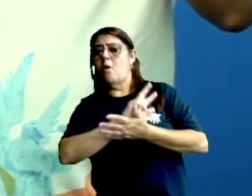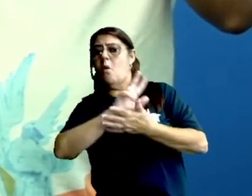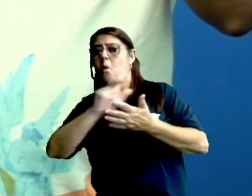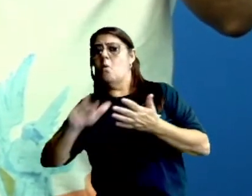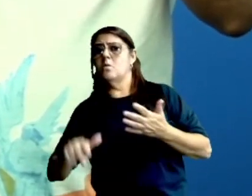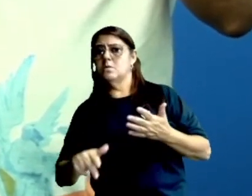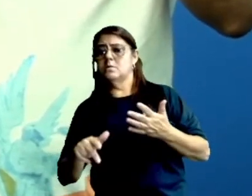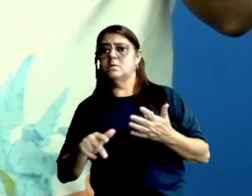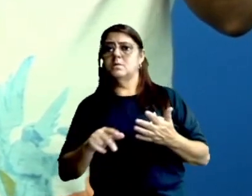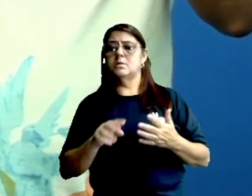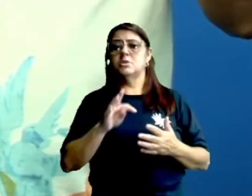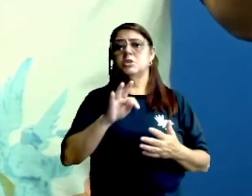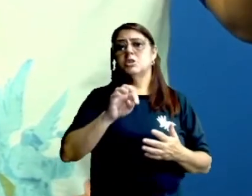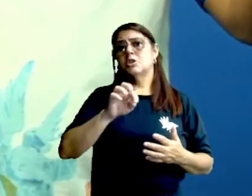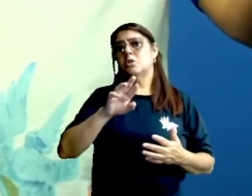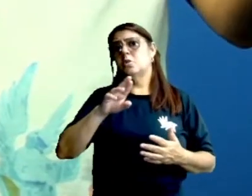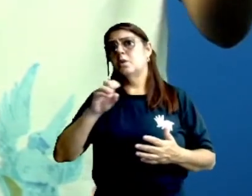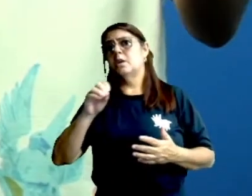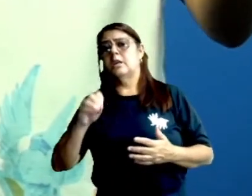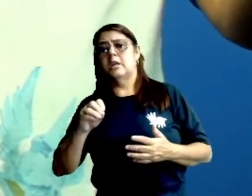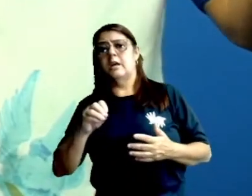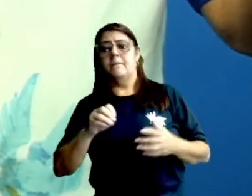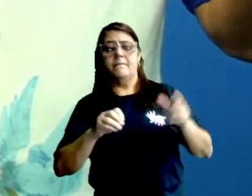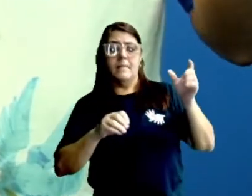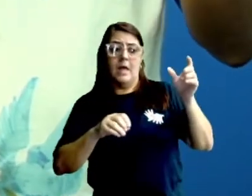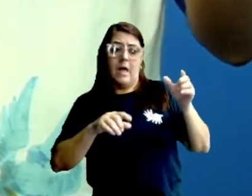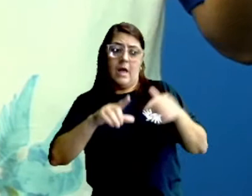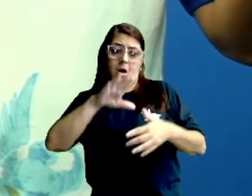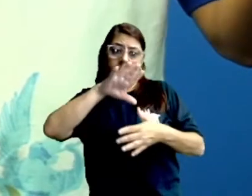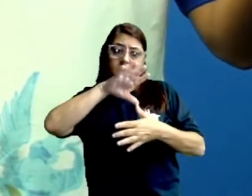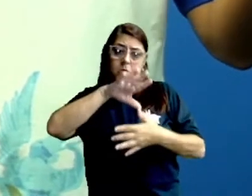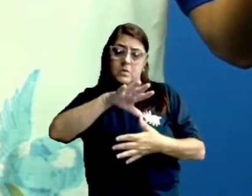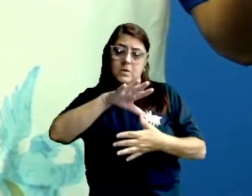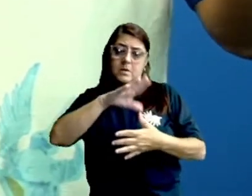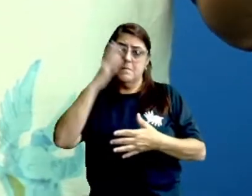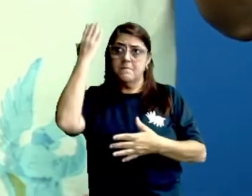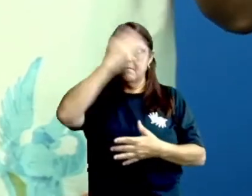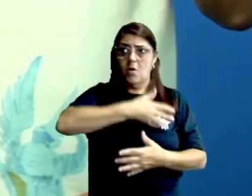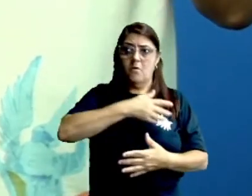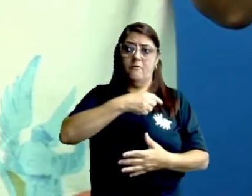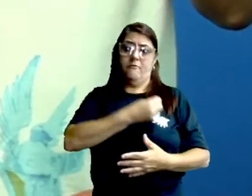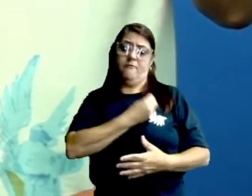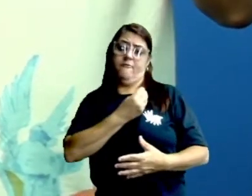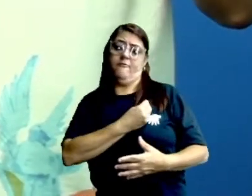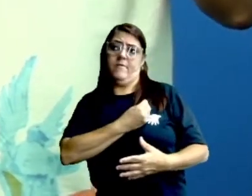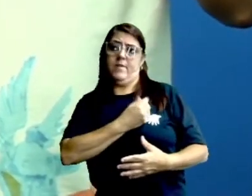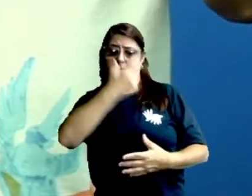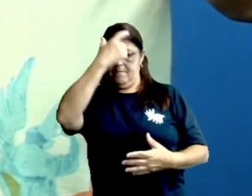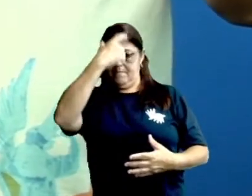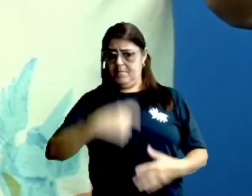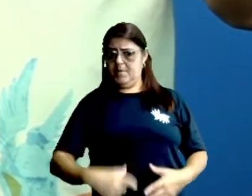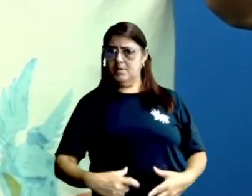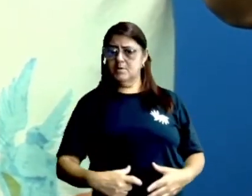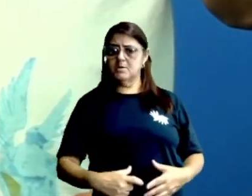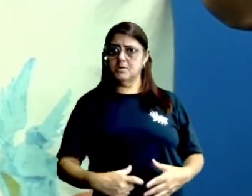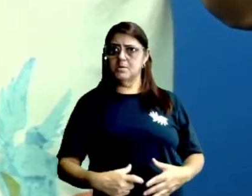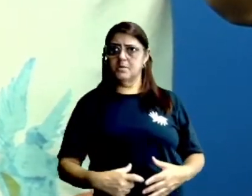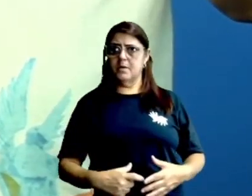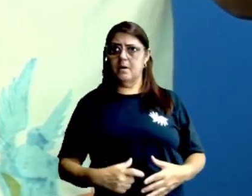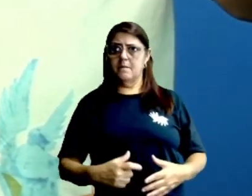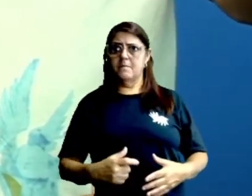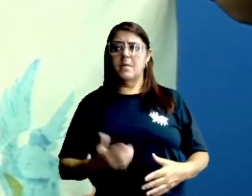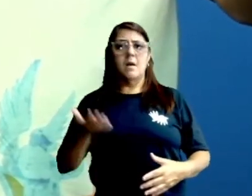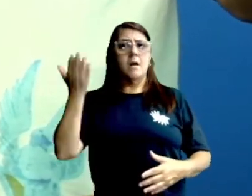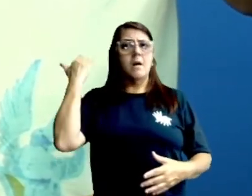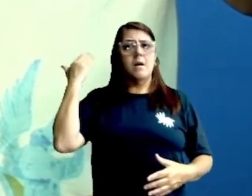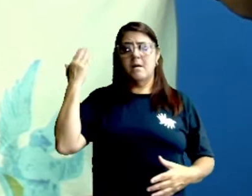porque mostra que existiram presença humana aqui no nosso continente, certo? né, uma onda migratória que veio através